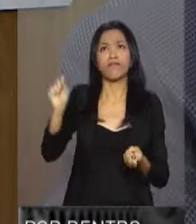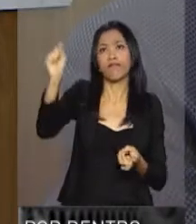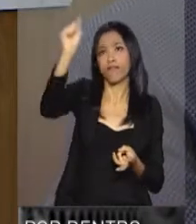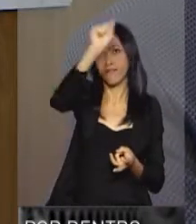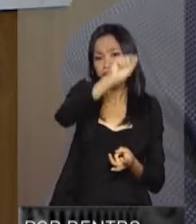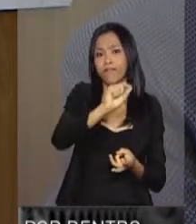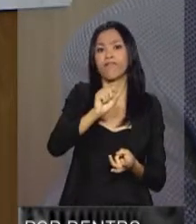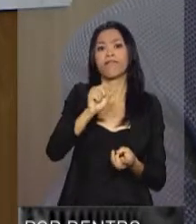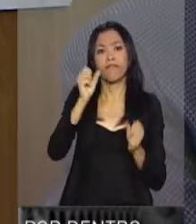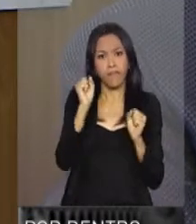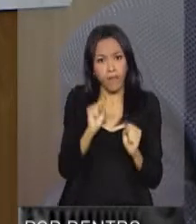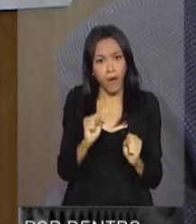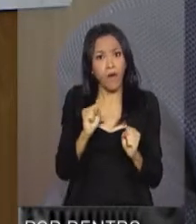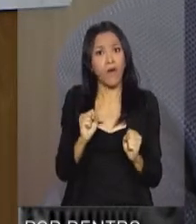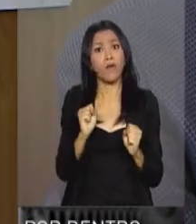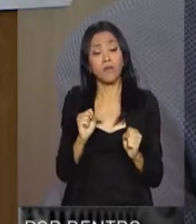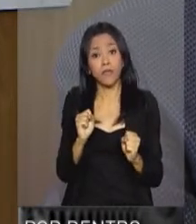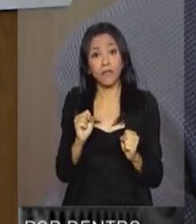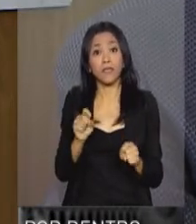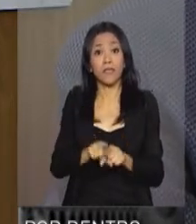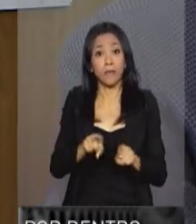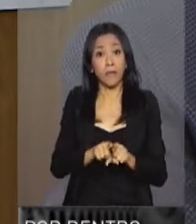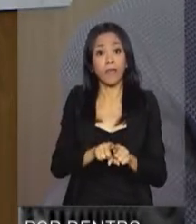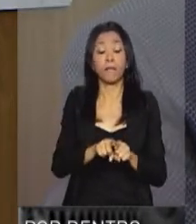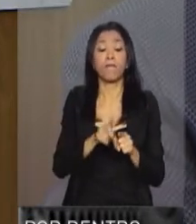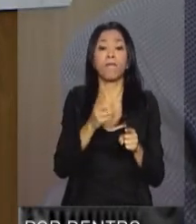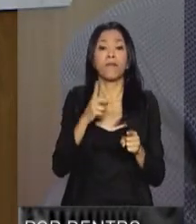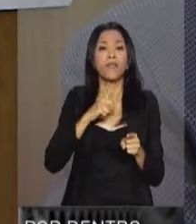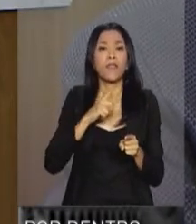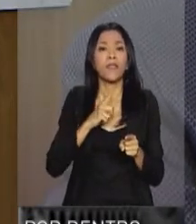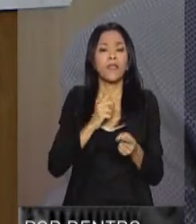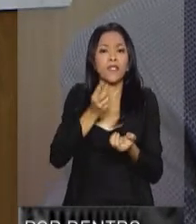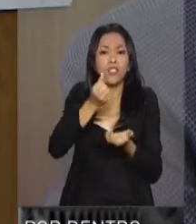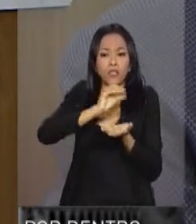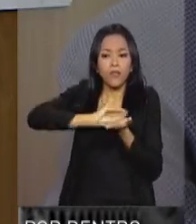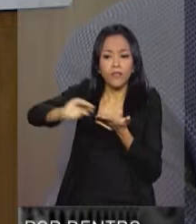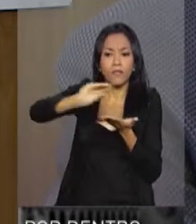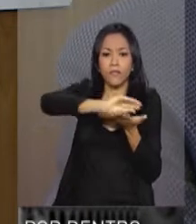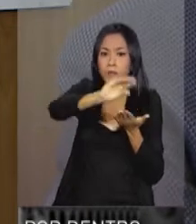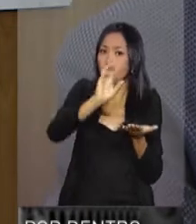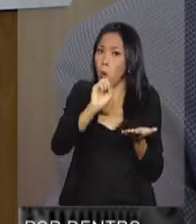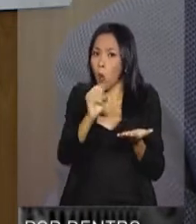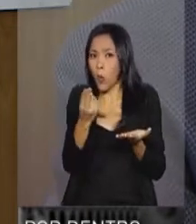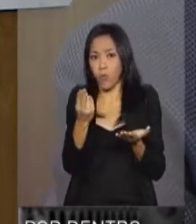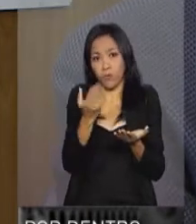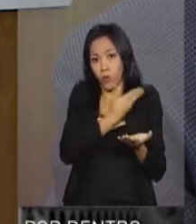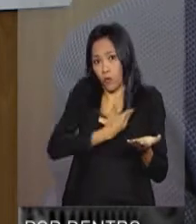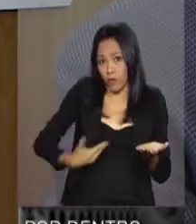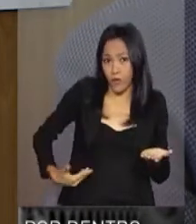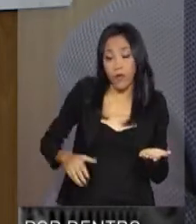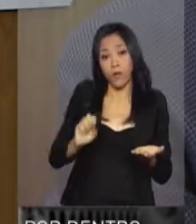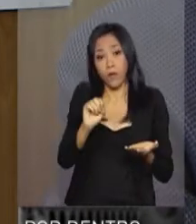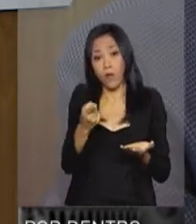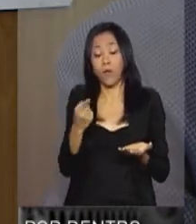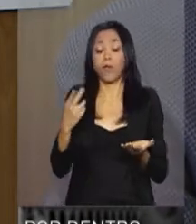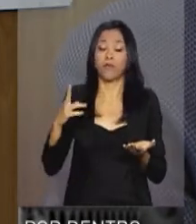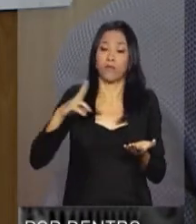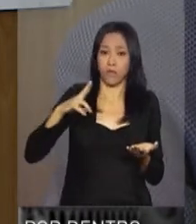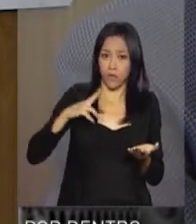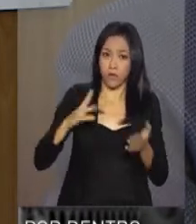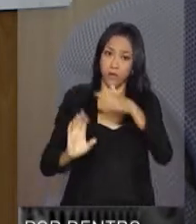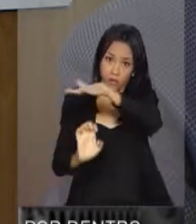serem competitivos atração de investimentos sejam por parcerias público privadas que um dos objetivos do programa